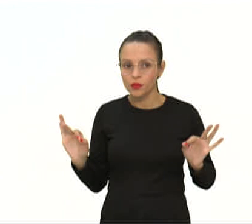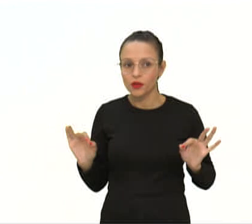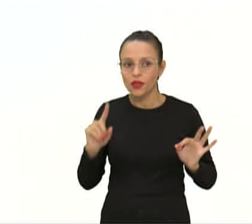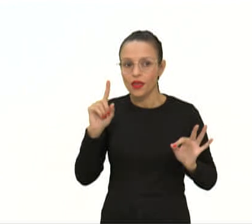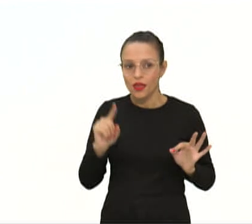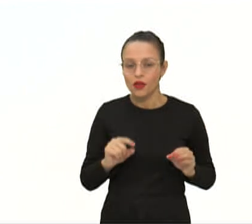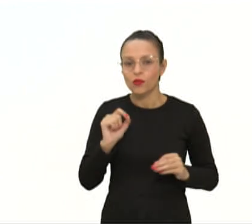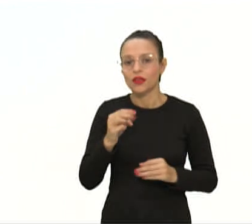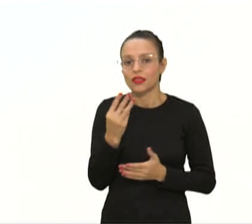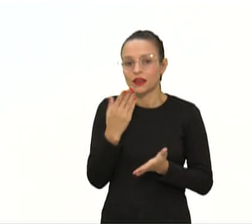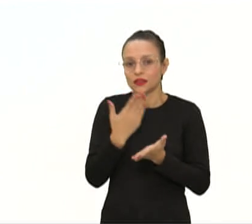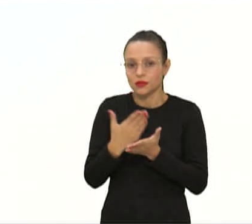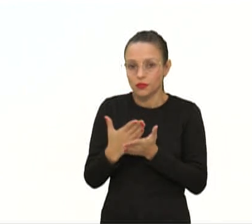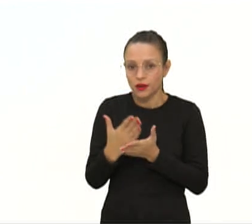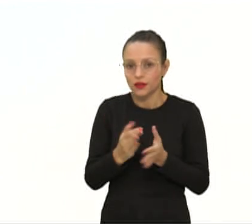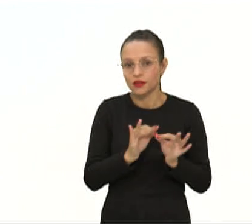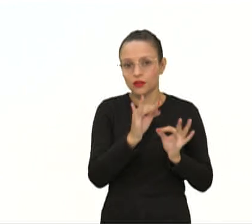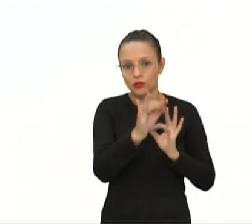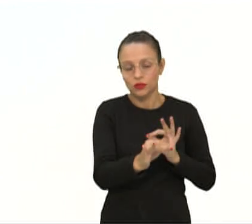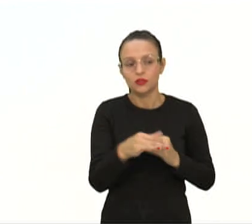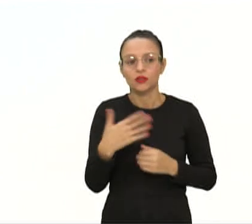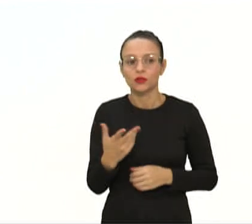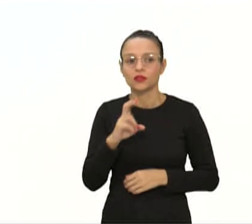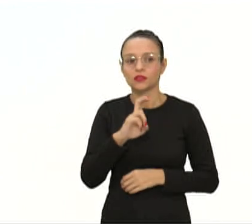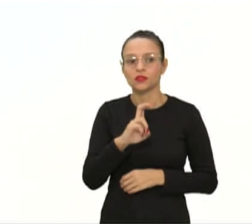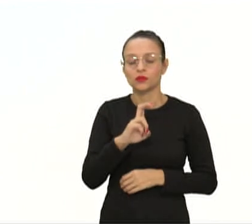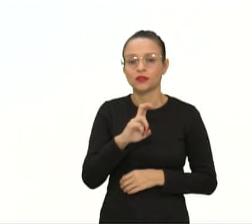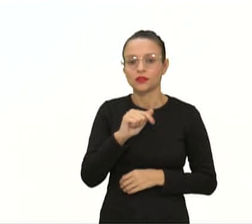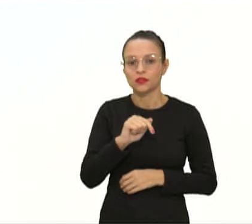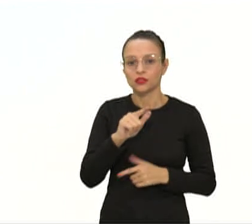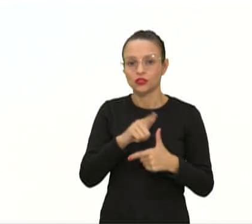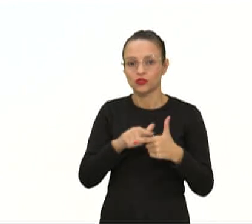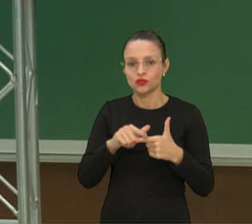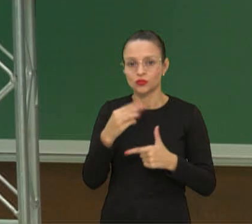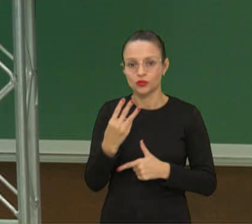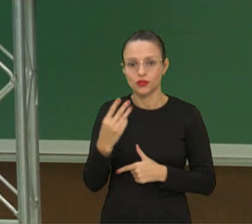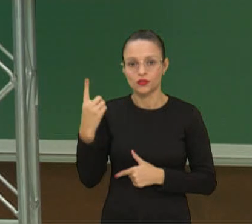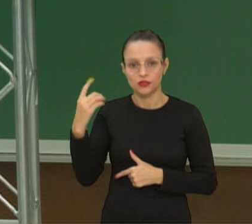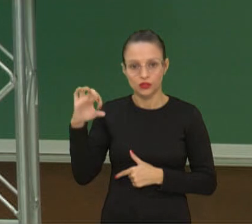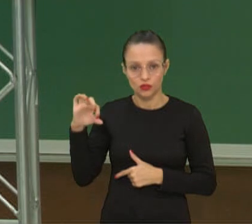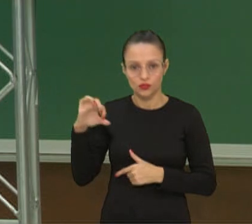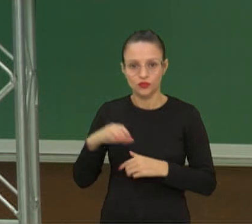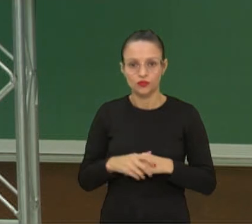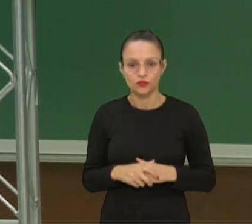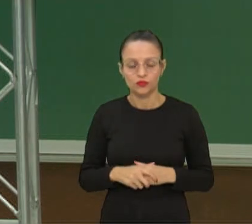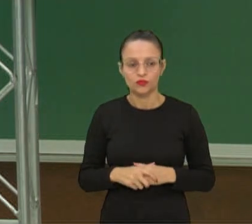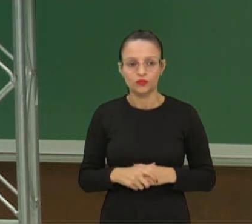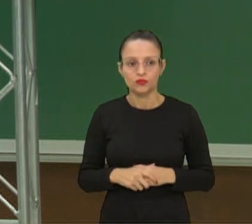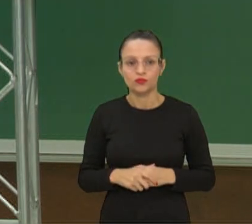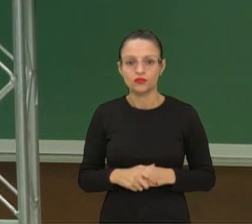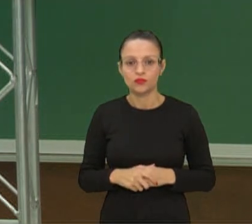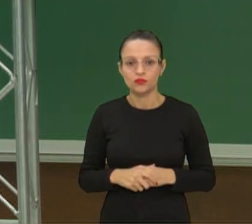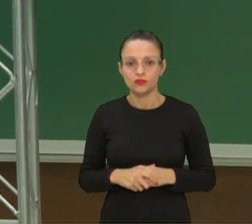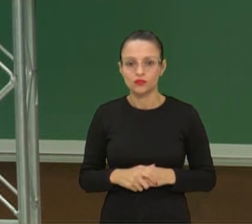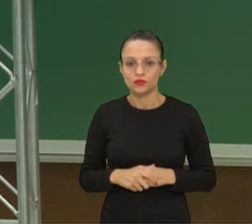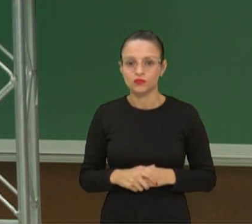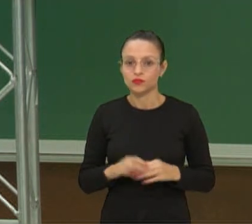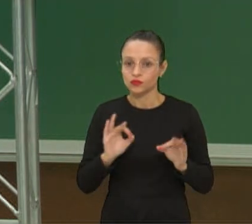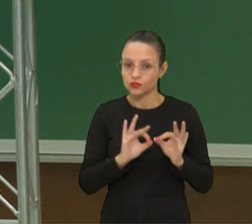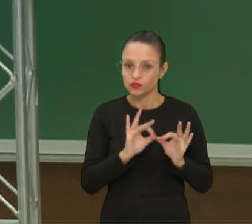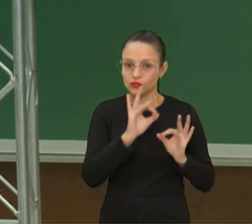parte da largura. Portanto, 57 dividido por 3 é igual a 19. Tá? Então, resposta para esse problema, a